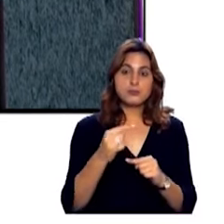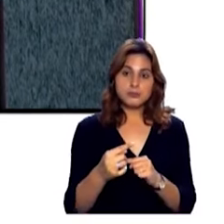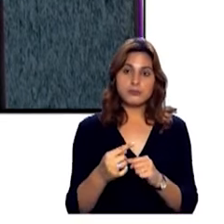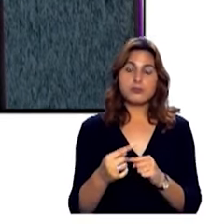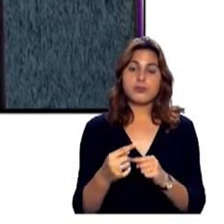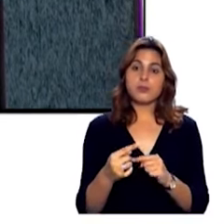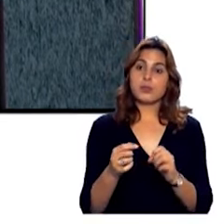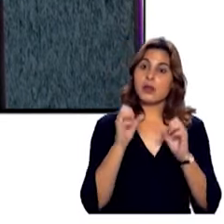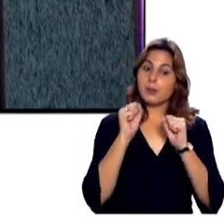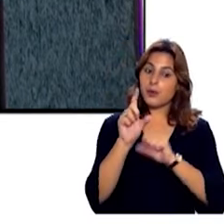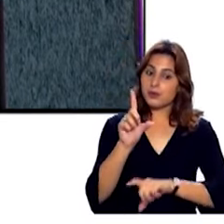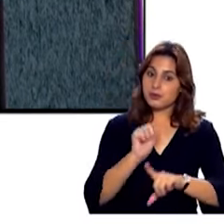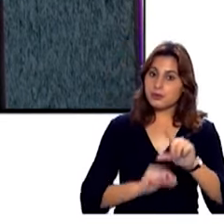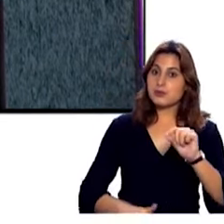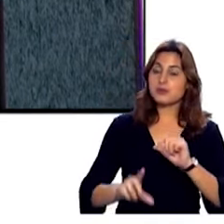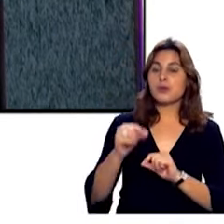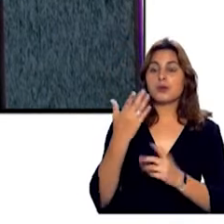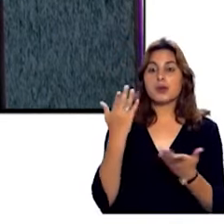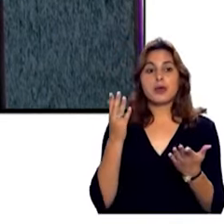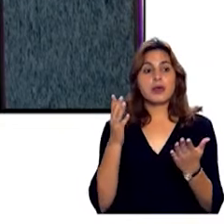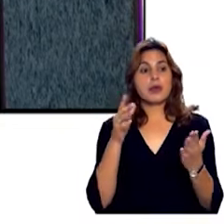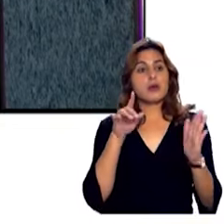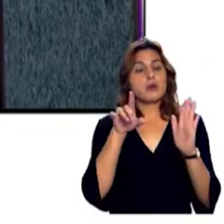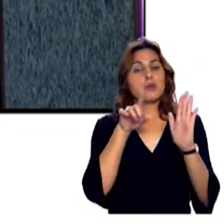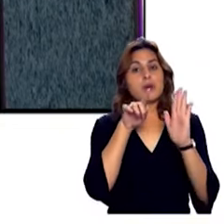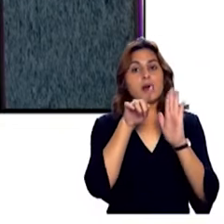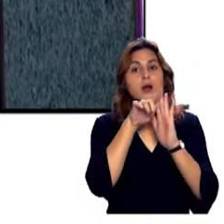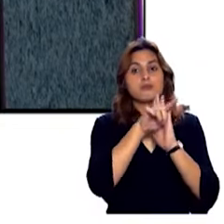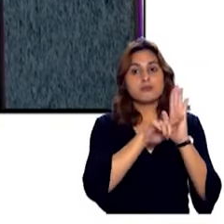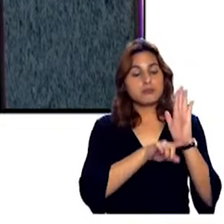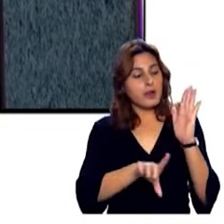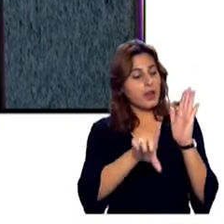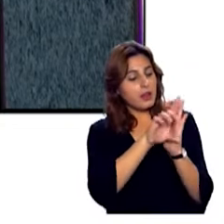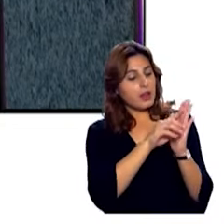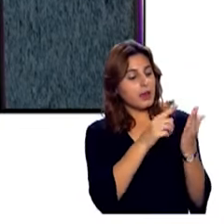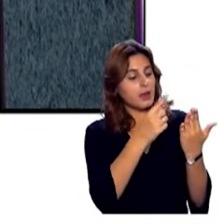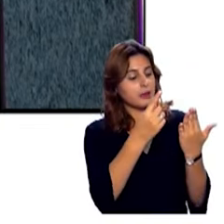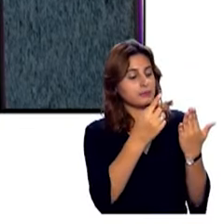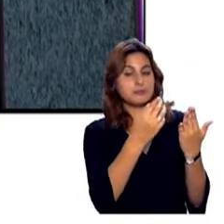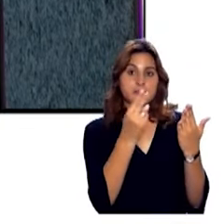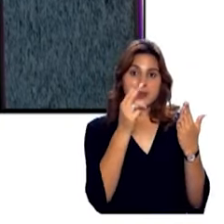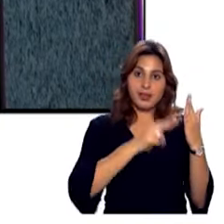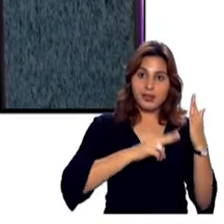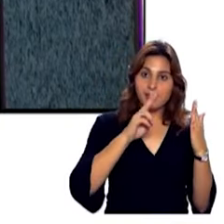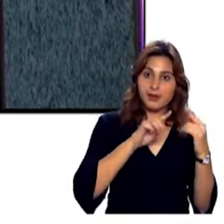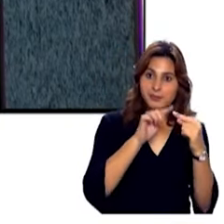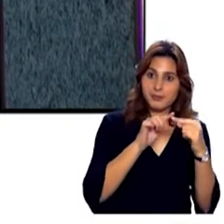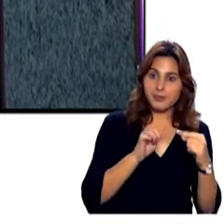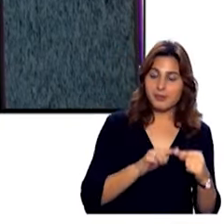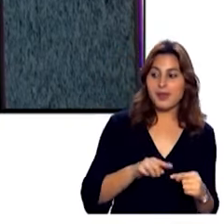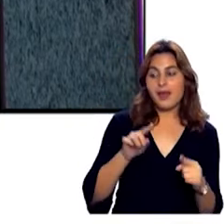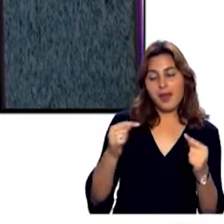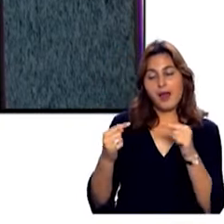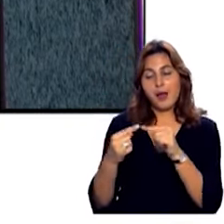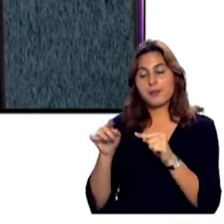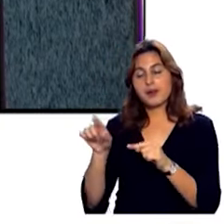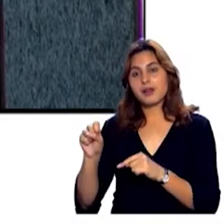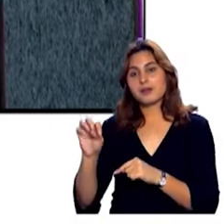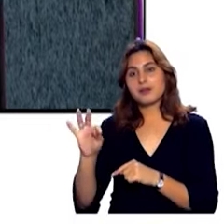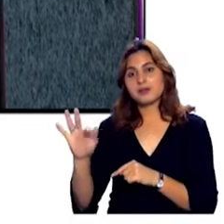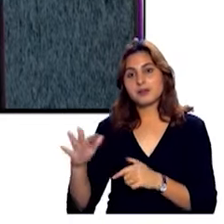poder escolher uma interpretação que a ele STF é compatível e